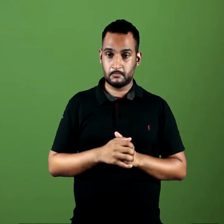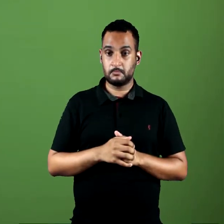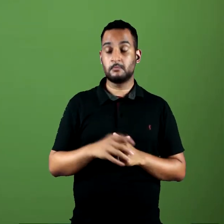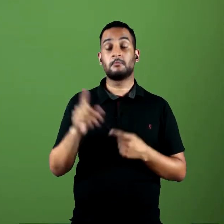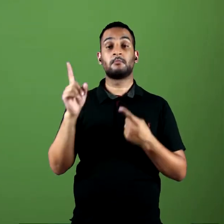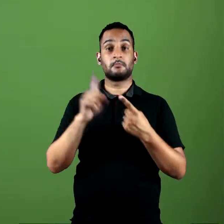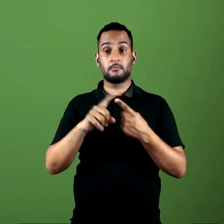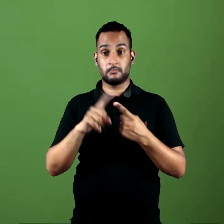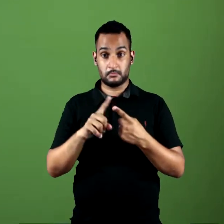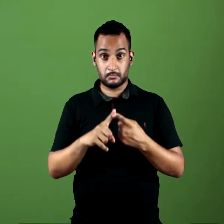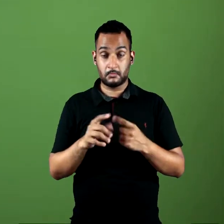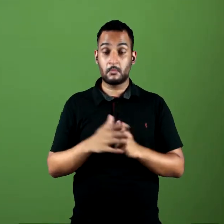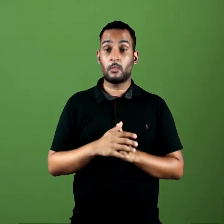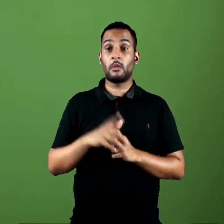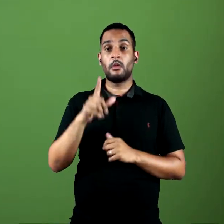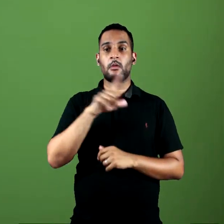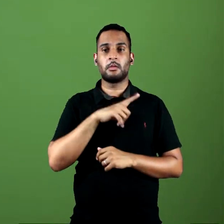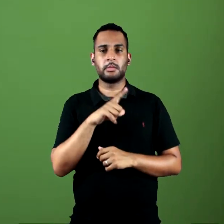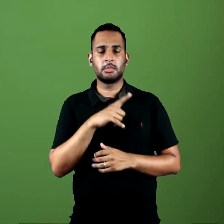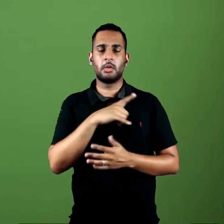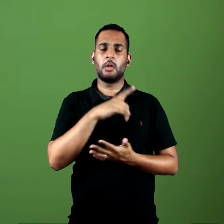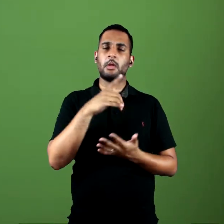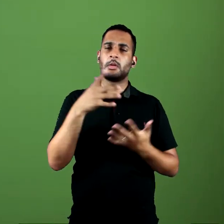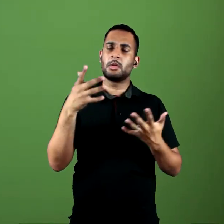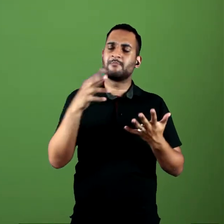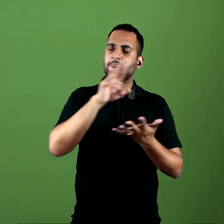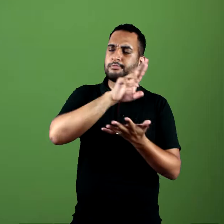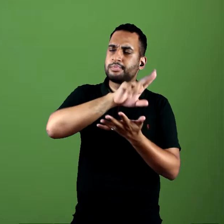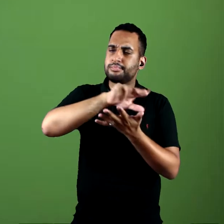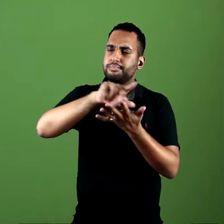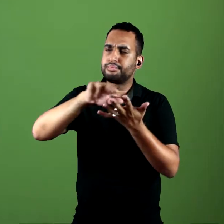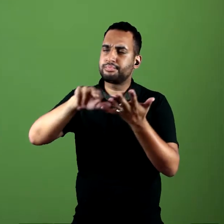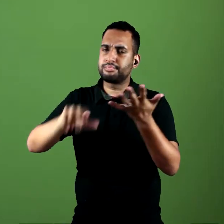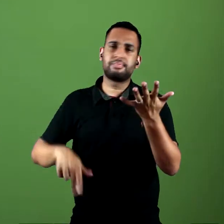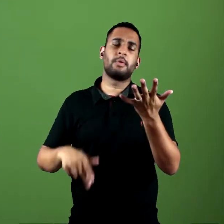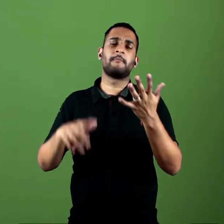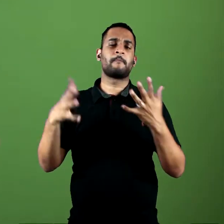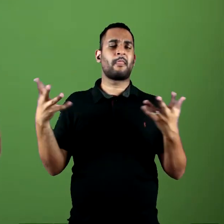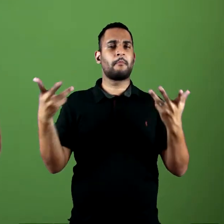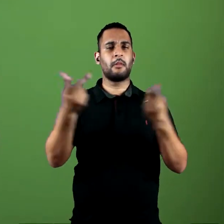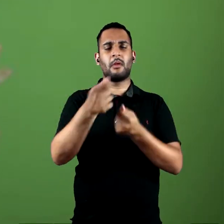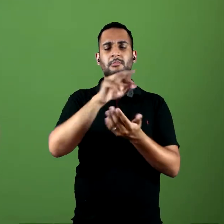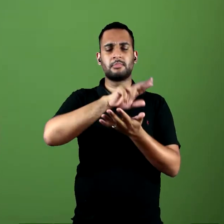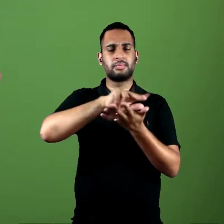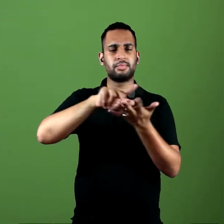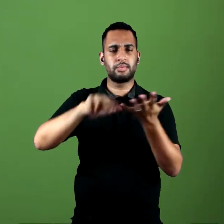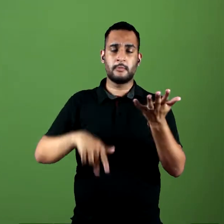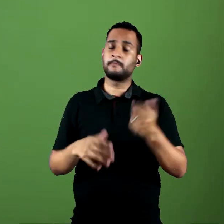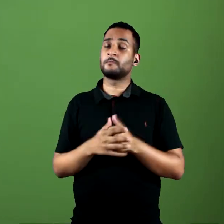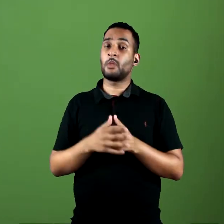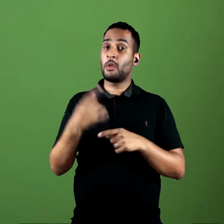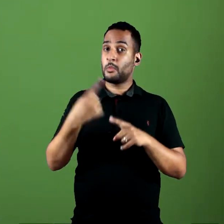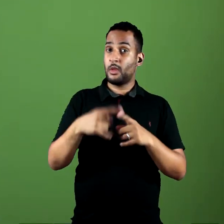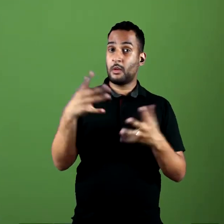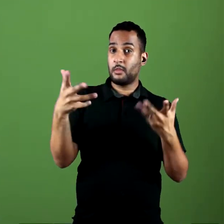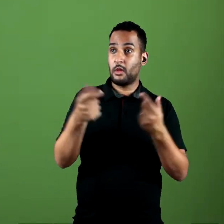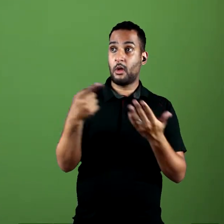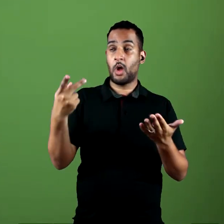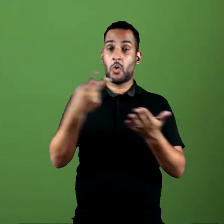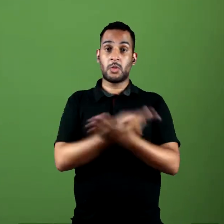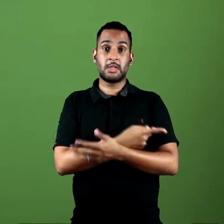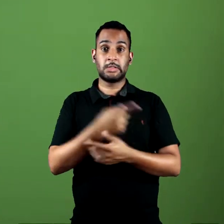heterogeneidade se refere à riqueza da diversidade, ou seja, as habilidades elas não acontecem de